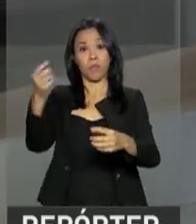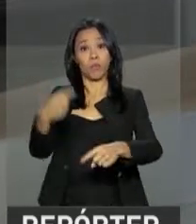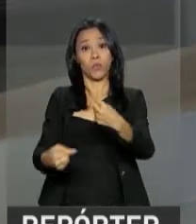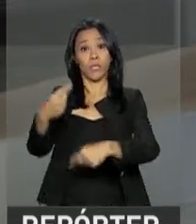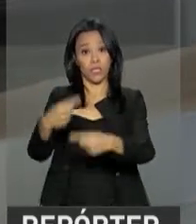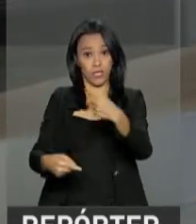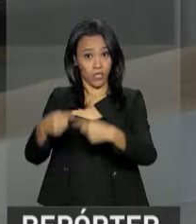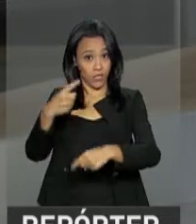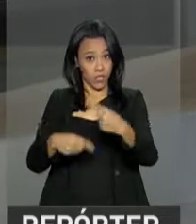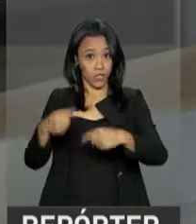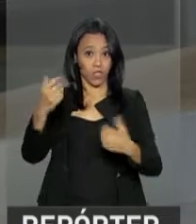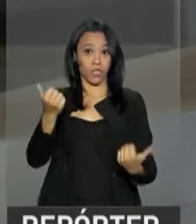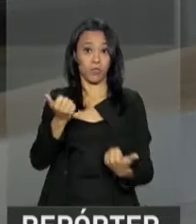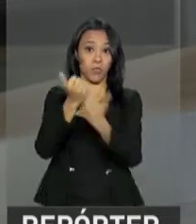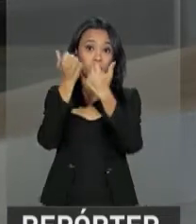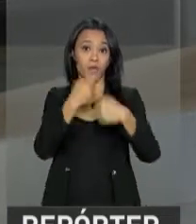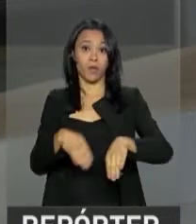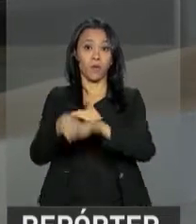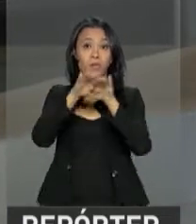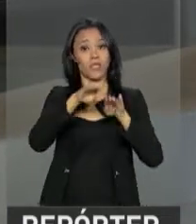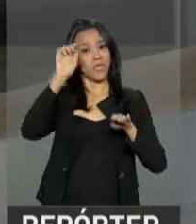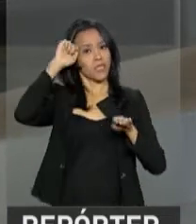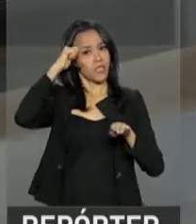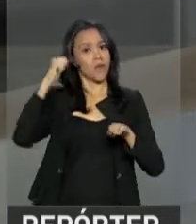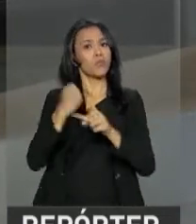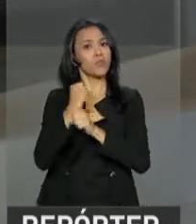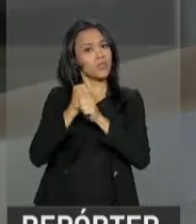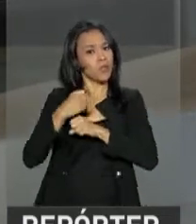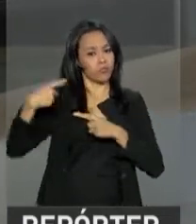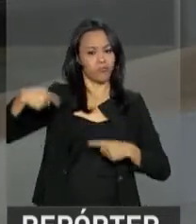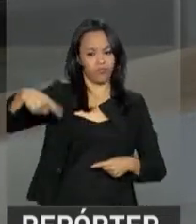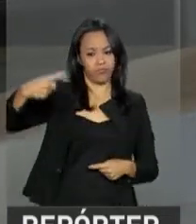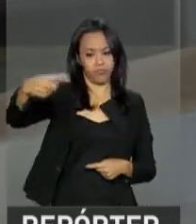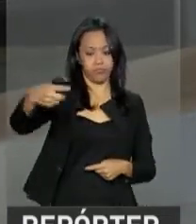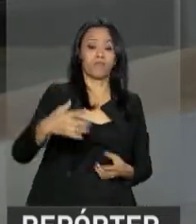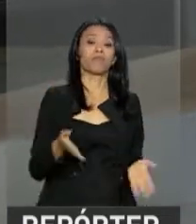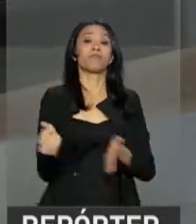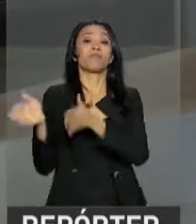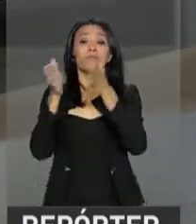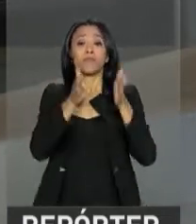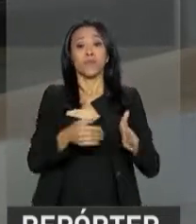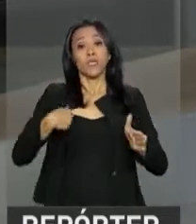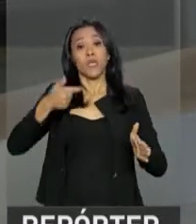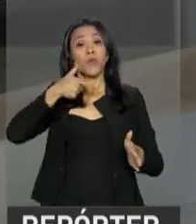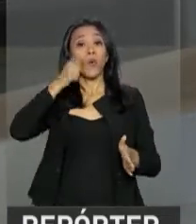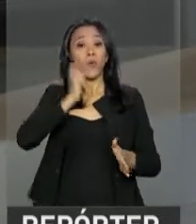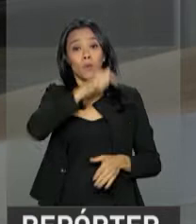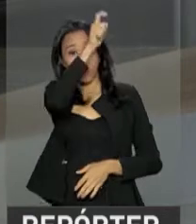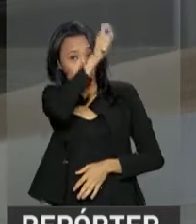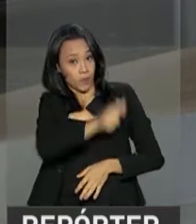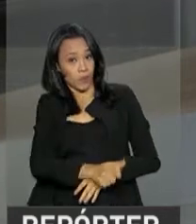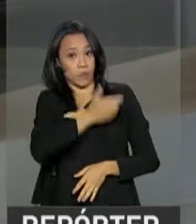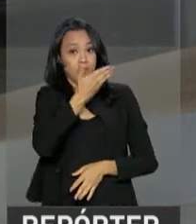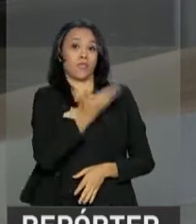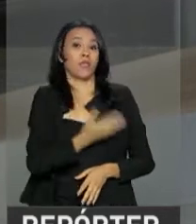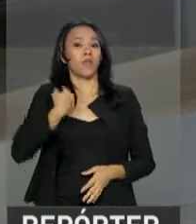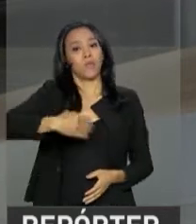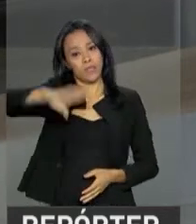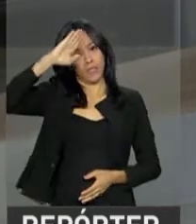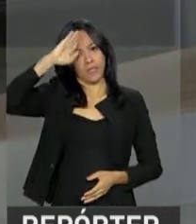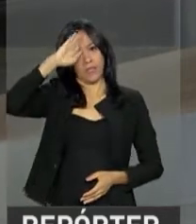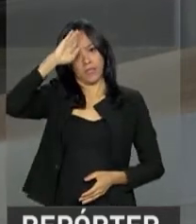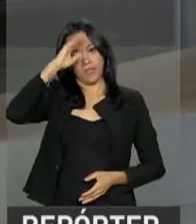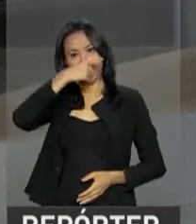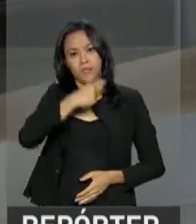próximos anos e ontem o itv e interventor interventor federal do rio de janeiro e comandante militar do leste